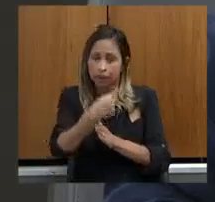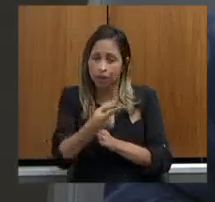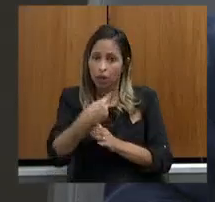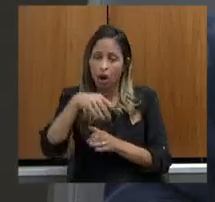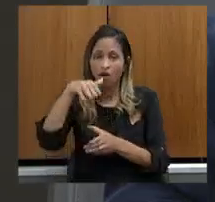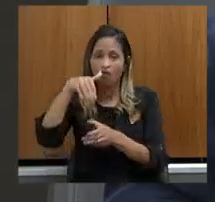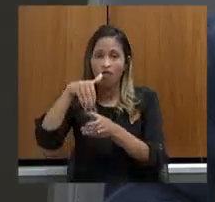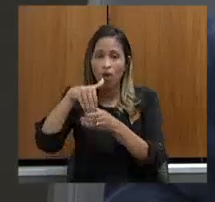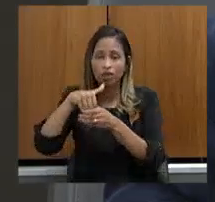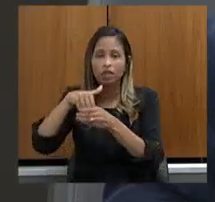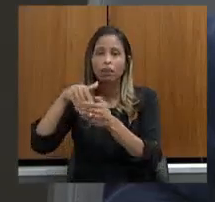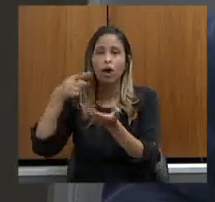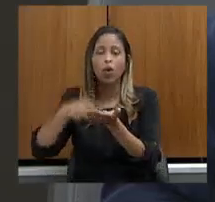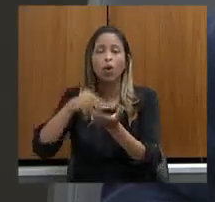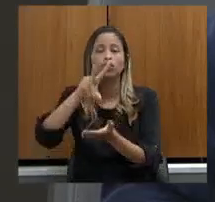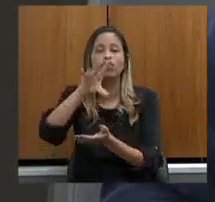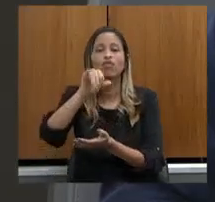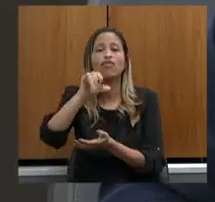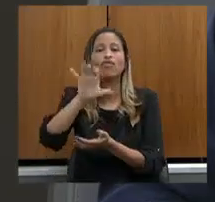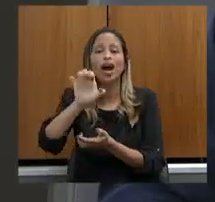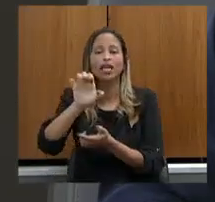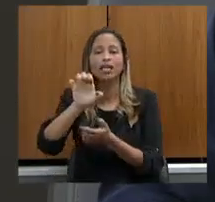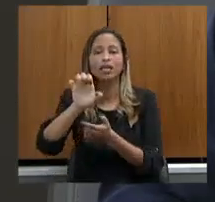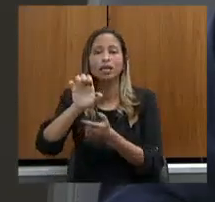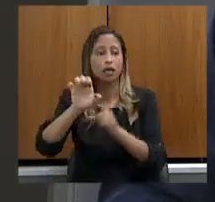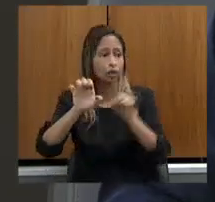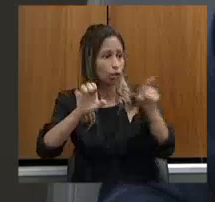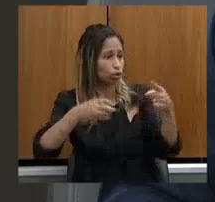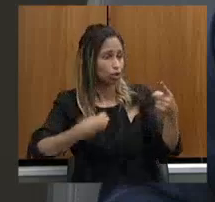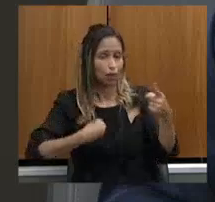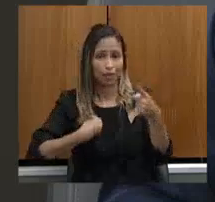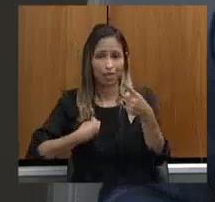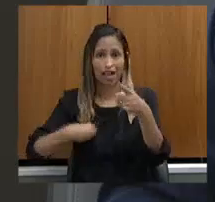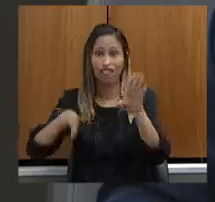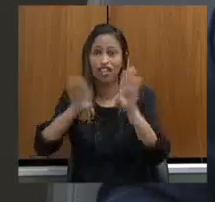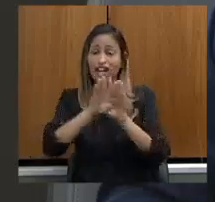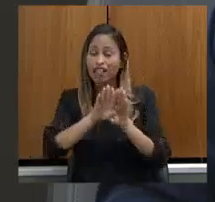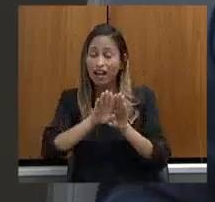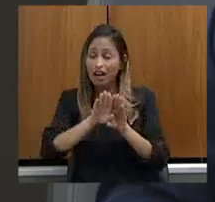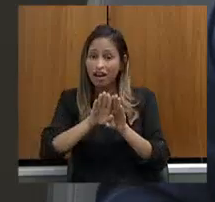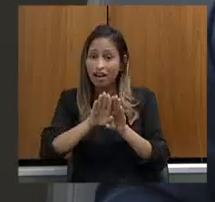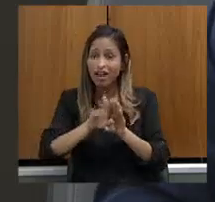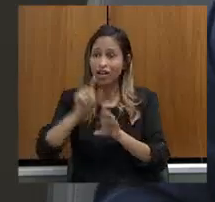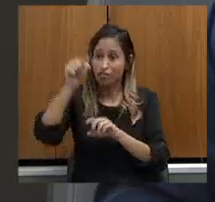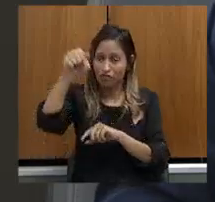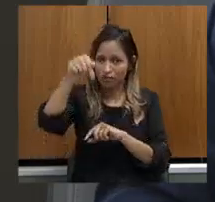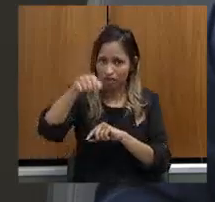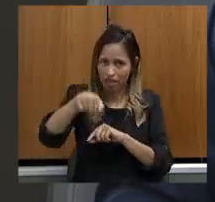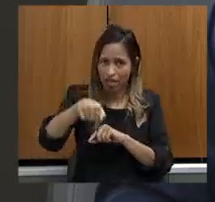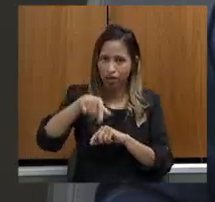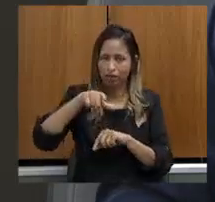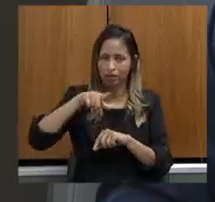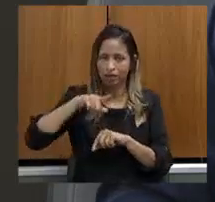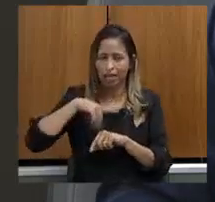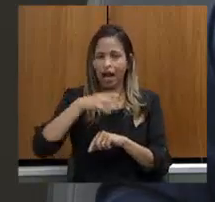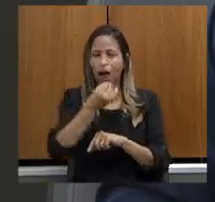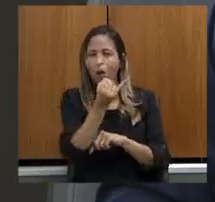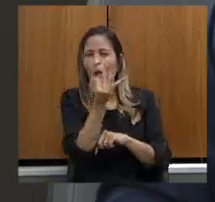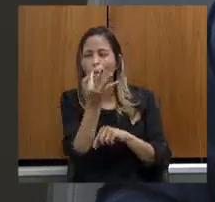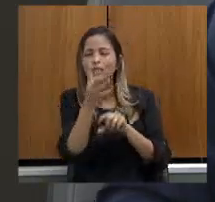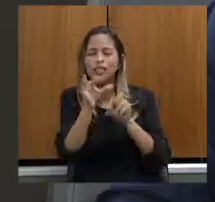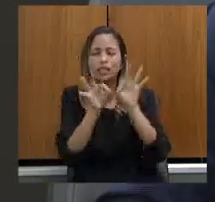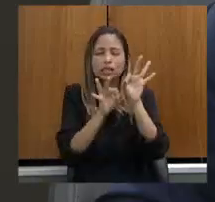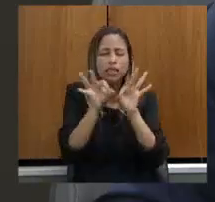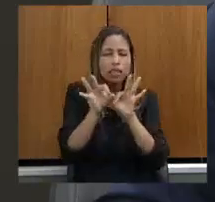voltamos o acordo da Vale que foi feito sem a presença da Assembleia de Porta Fechada veio para cá teve algumas alterações